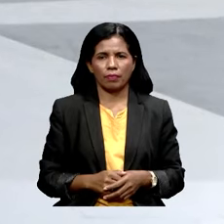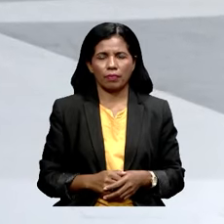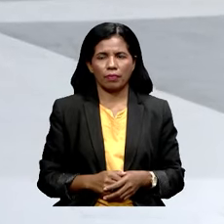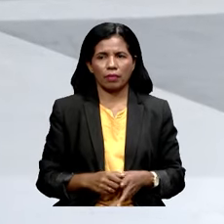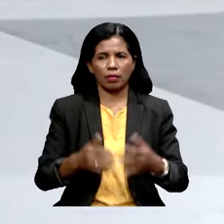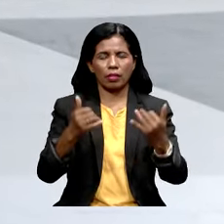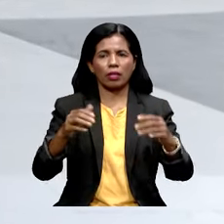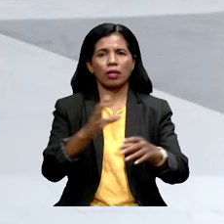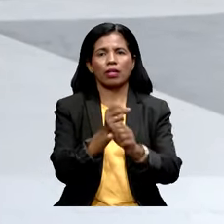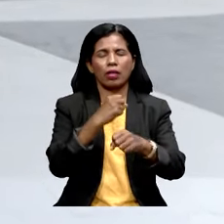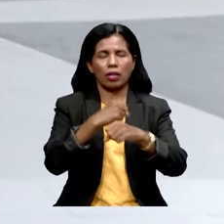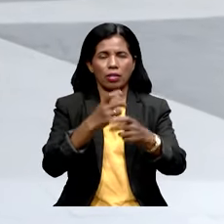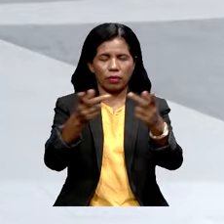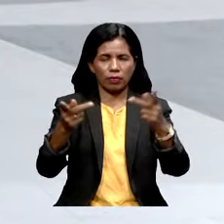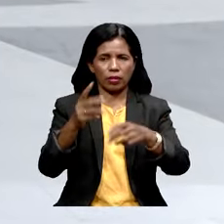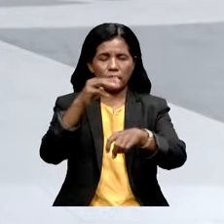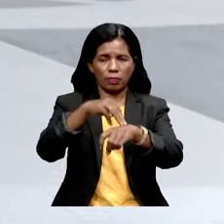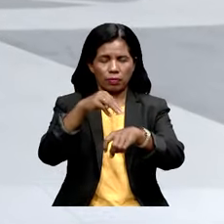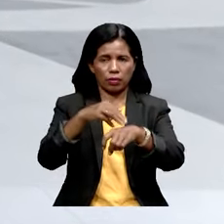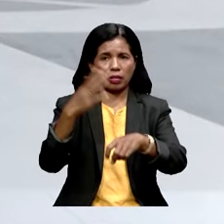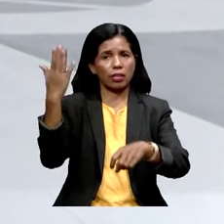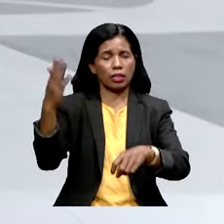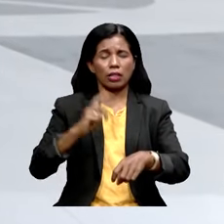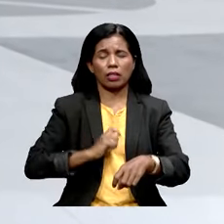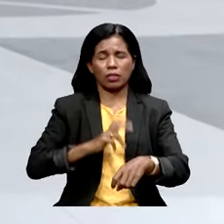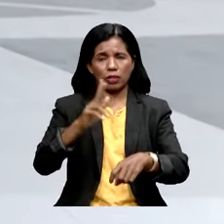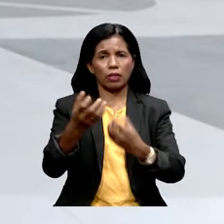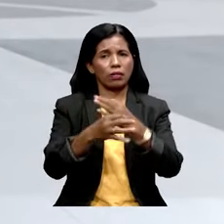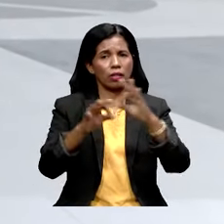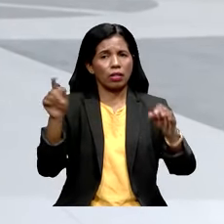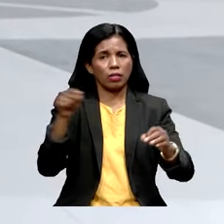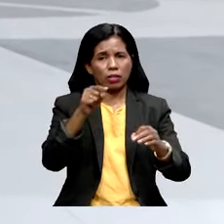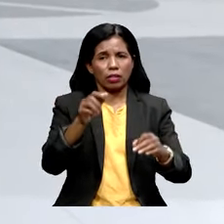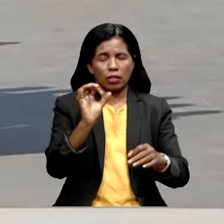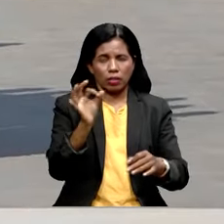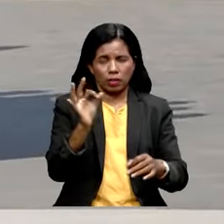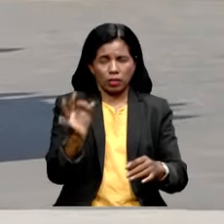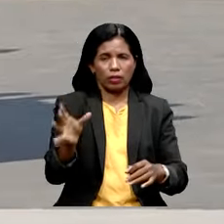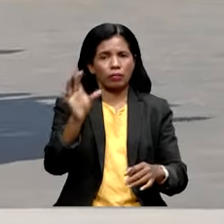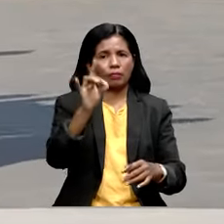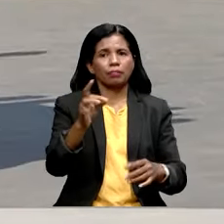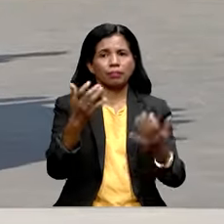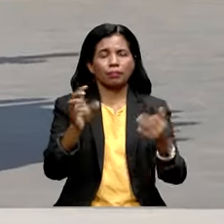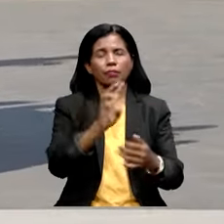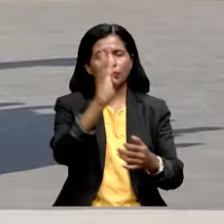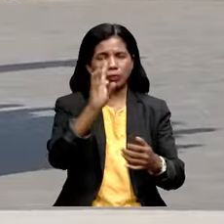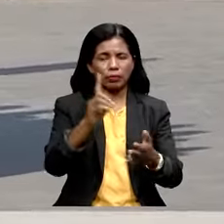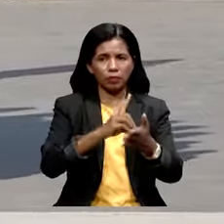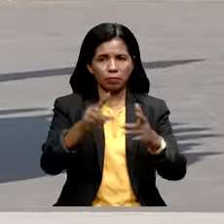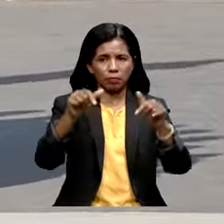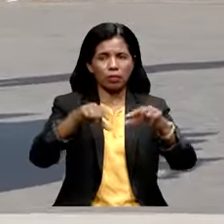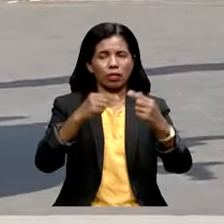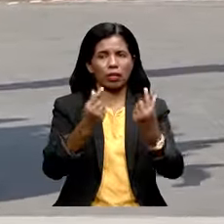Dadang ne construção fatin celebração Santa Missa ia tacitolo atinge 1% sia nulu resing walung. No ia quarta semana ne equipa